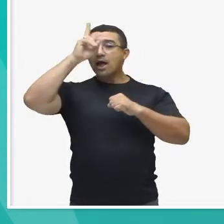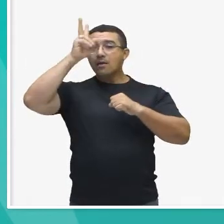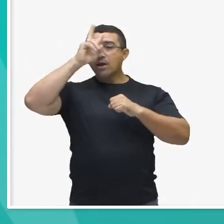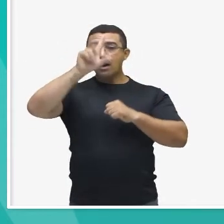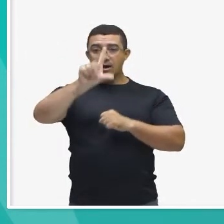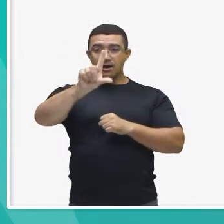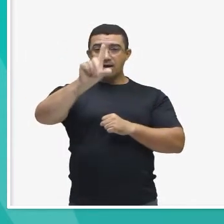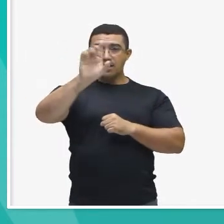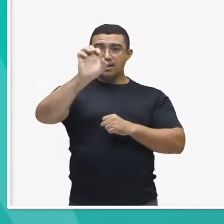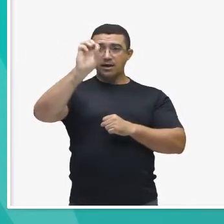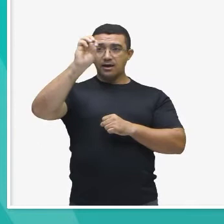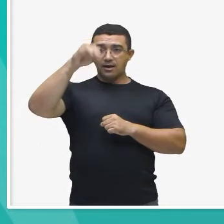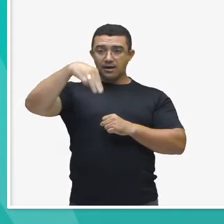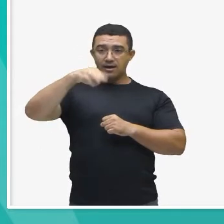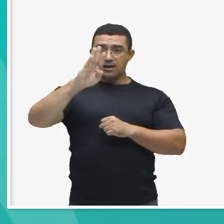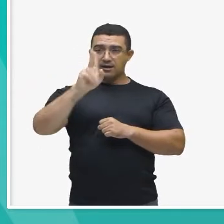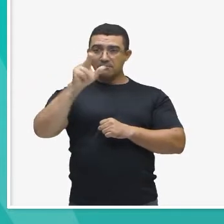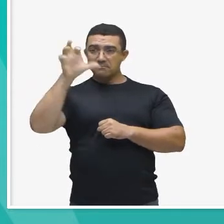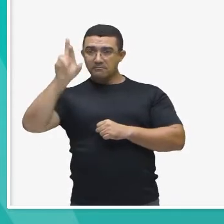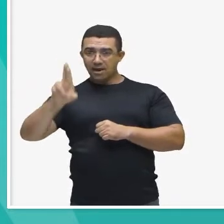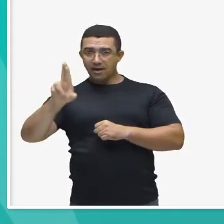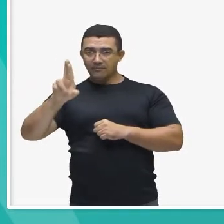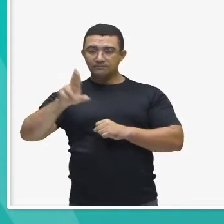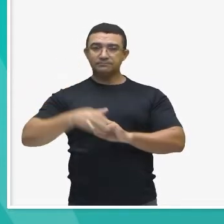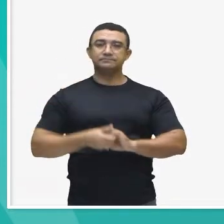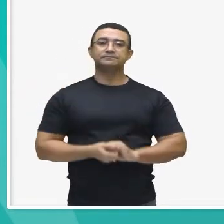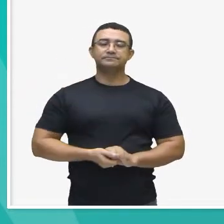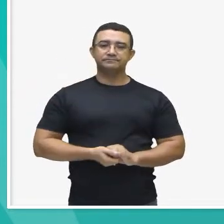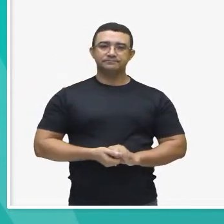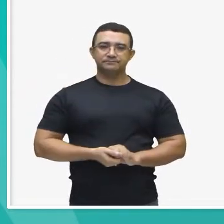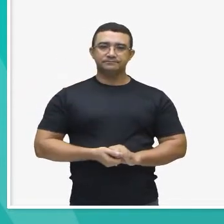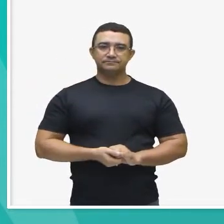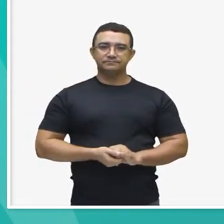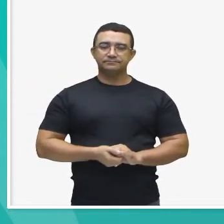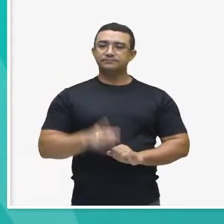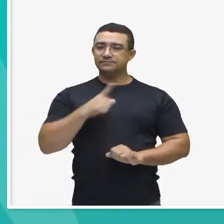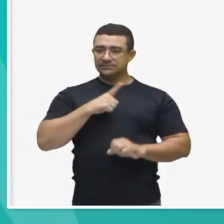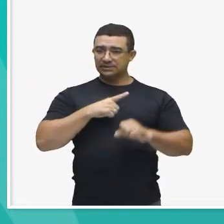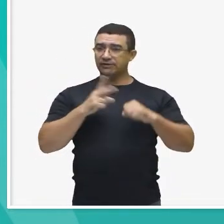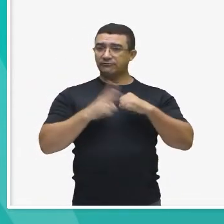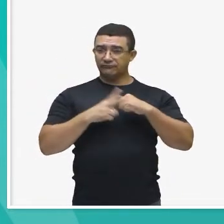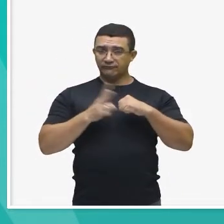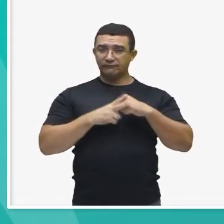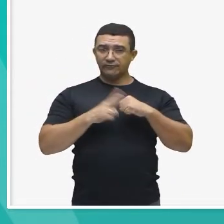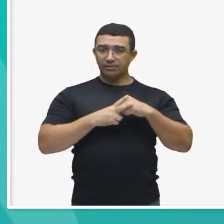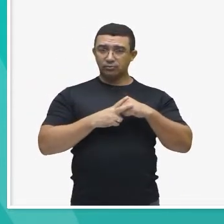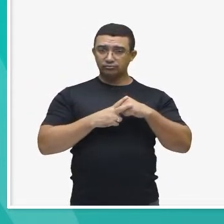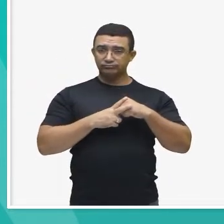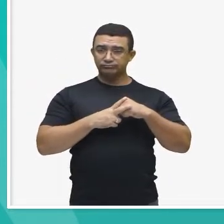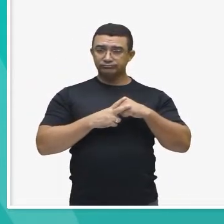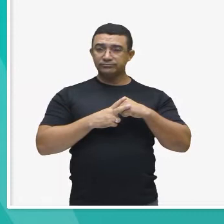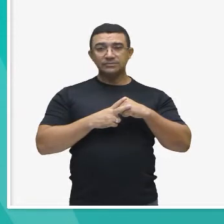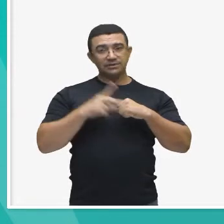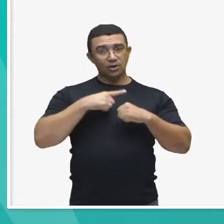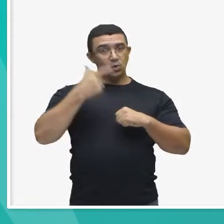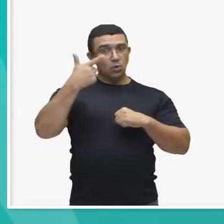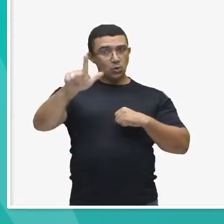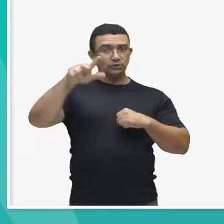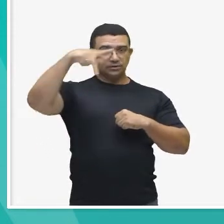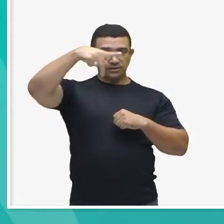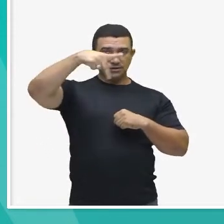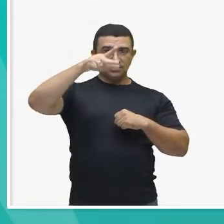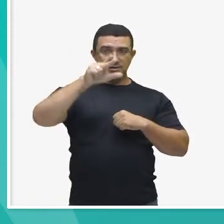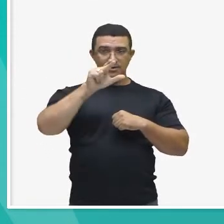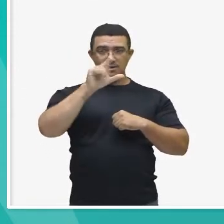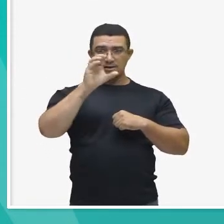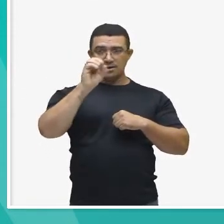me lembrava. Então, nós temos aqui, o que? Outra próclise. Então,